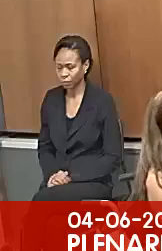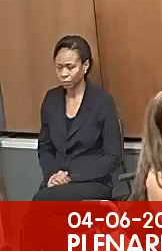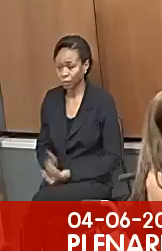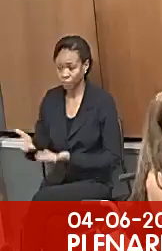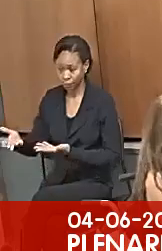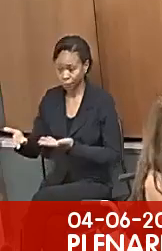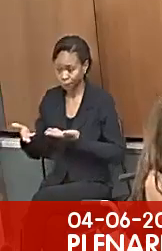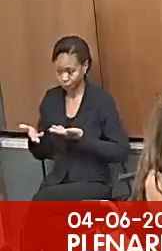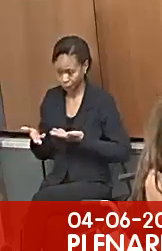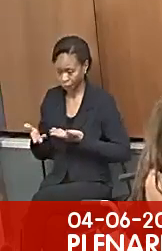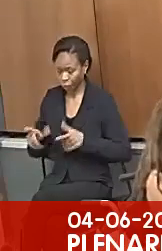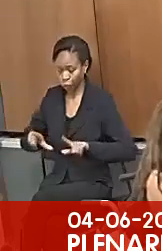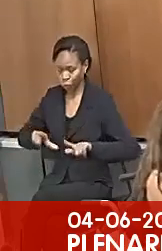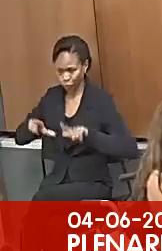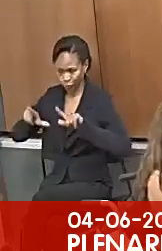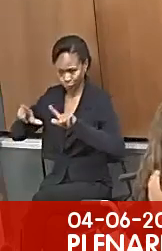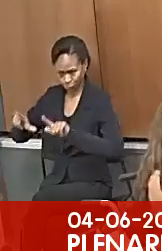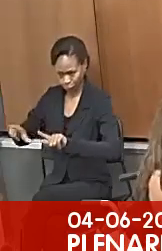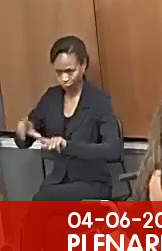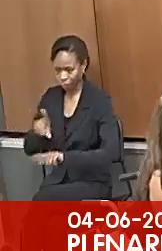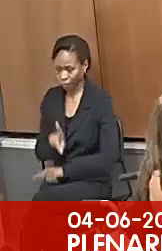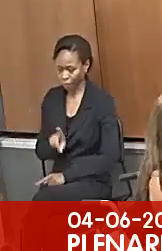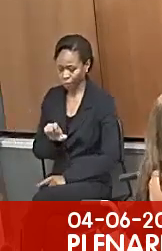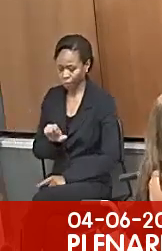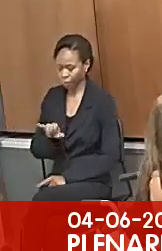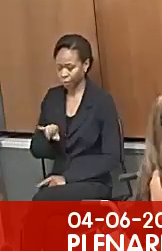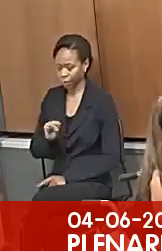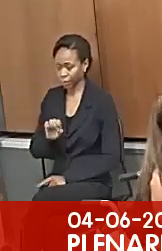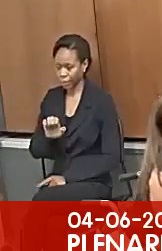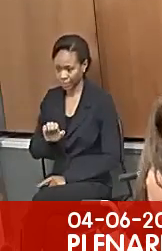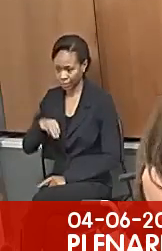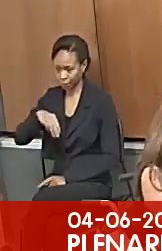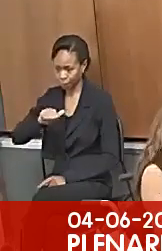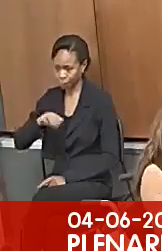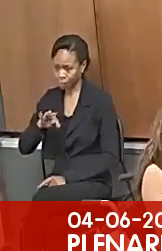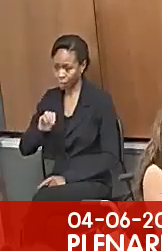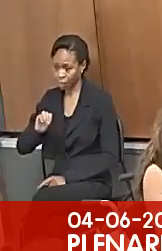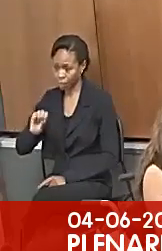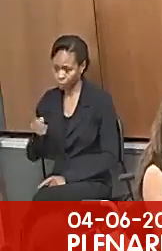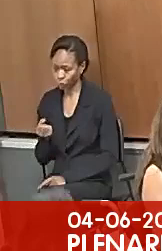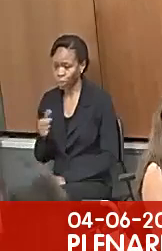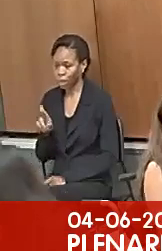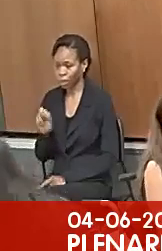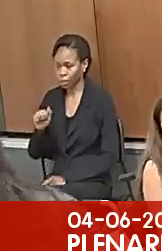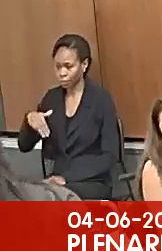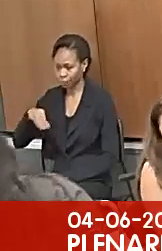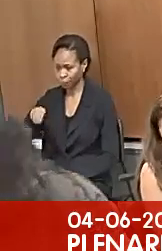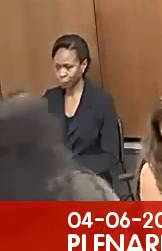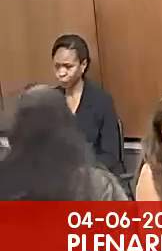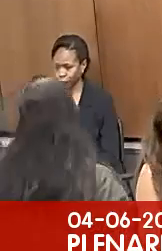Convidar para receber o seu diploma a Deise de Matos Ramos.